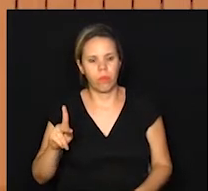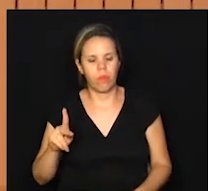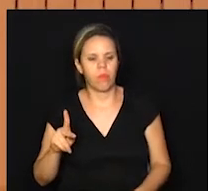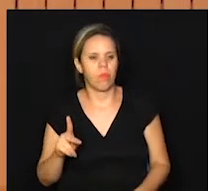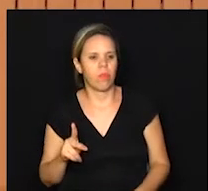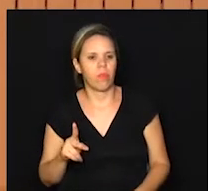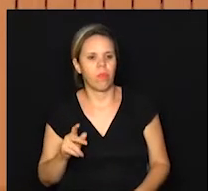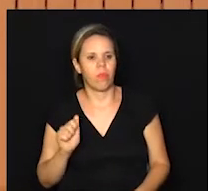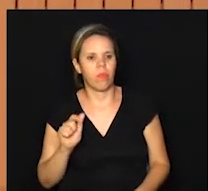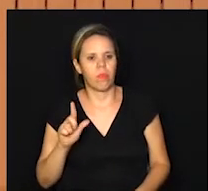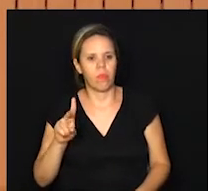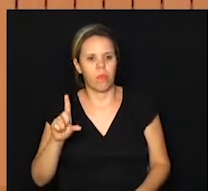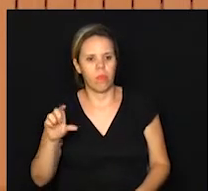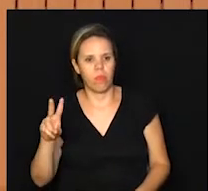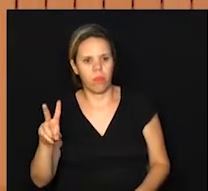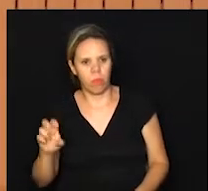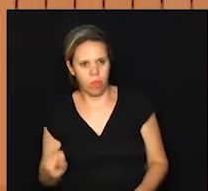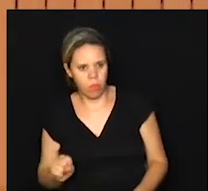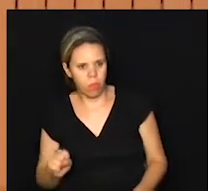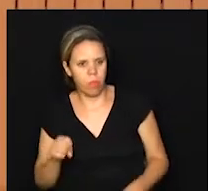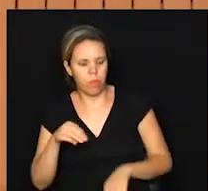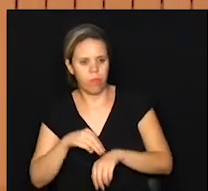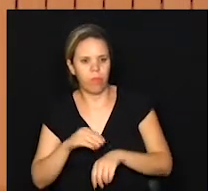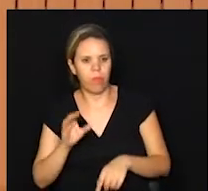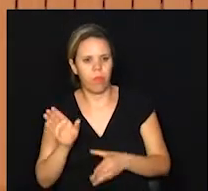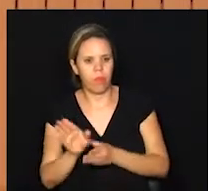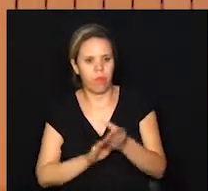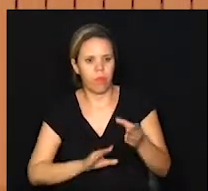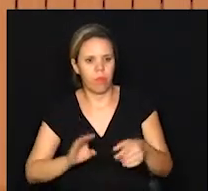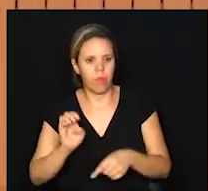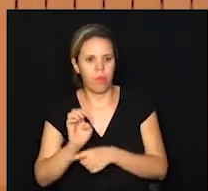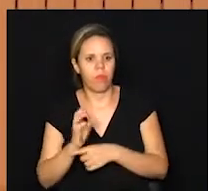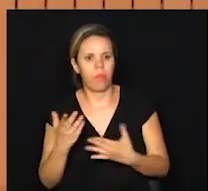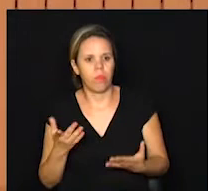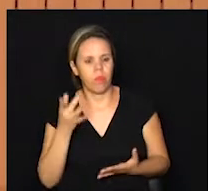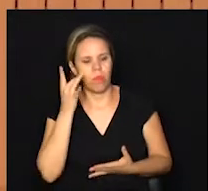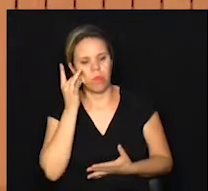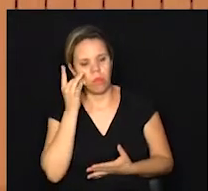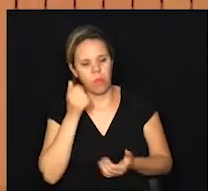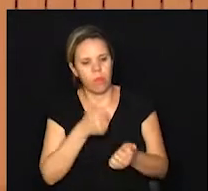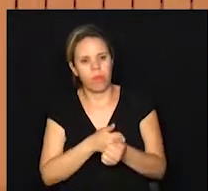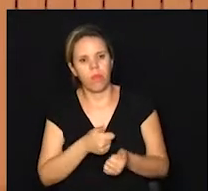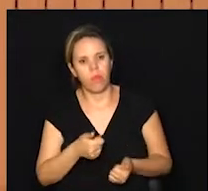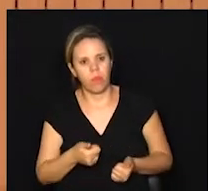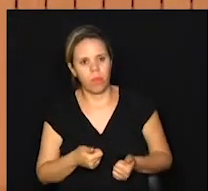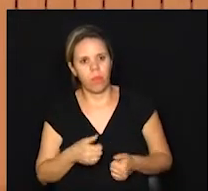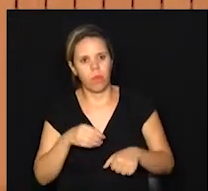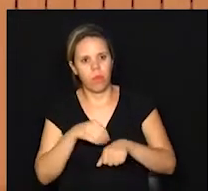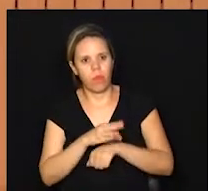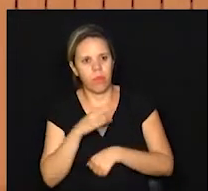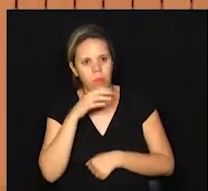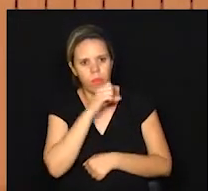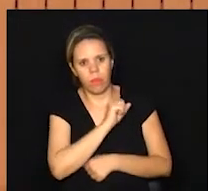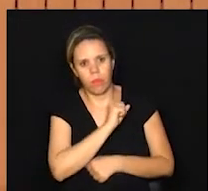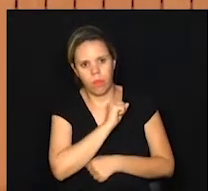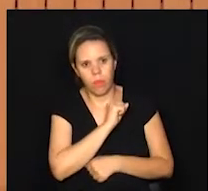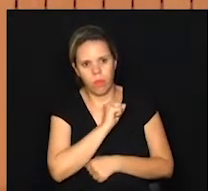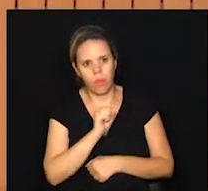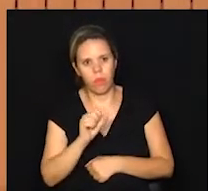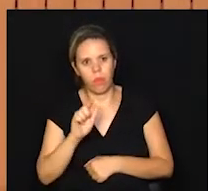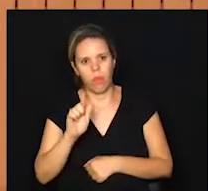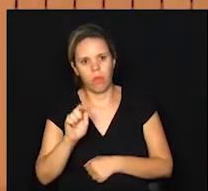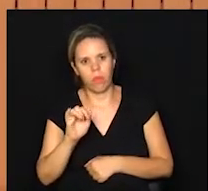Gabriel Alves, que é membro do Conselho Estadual, ele também está presente, acompanhando aí o depoimento. Eu vou passar, então, rapidamente para a